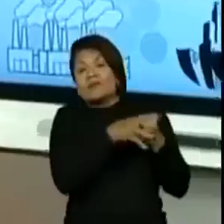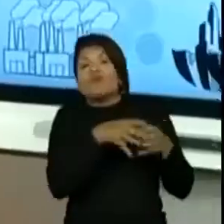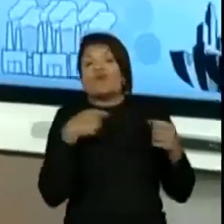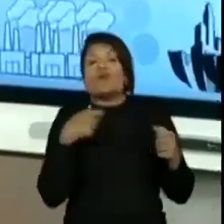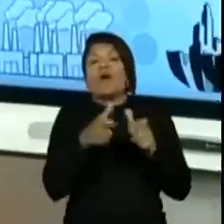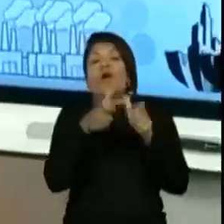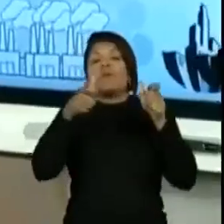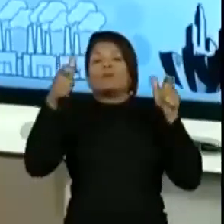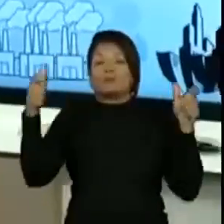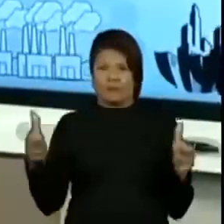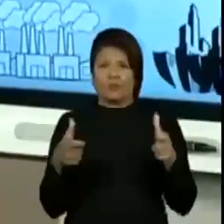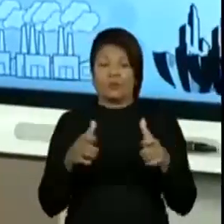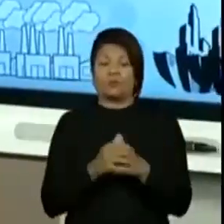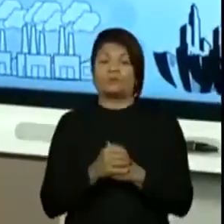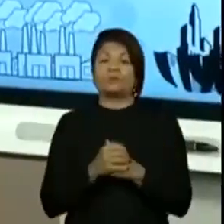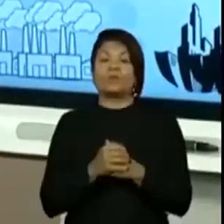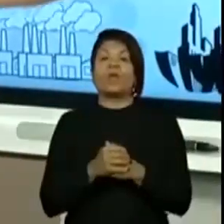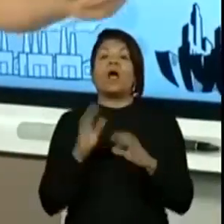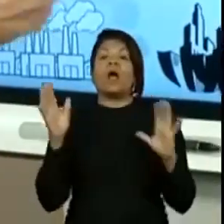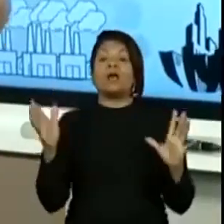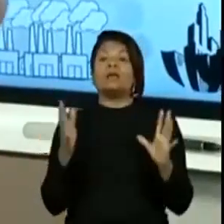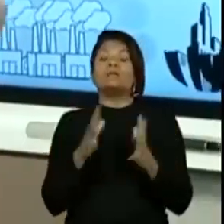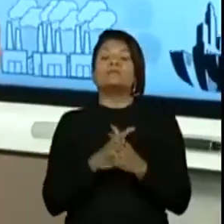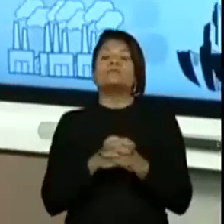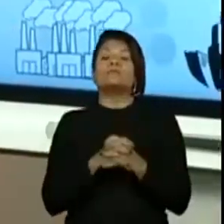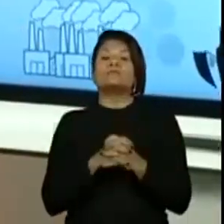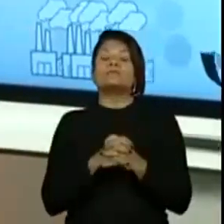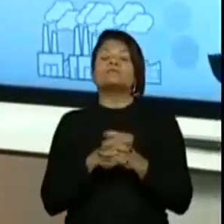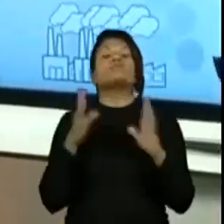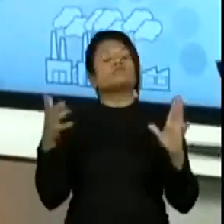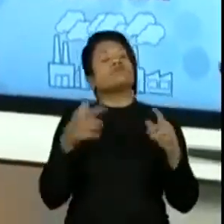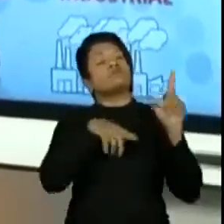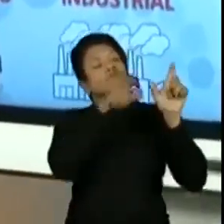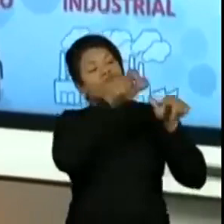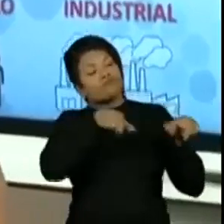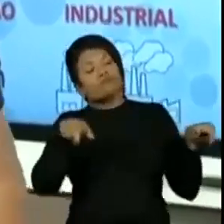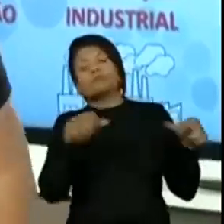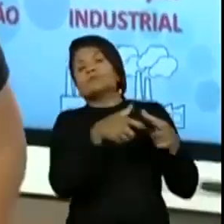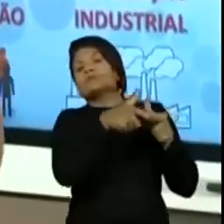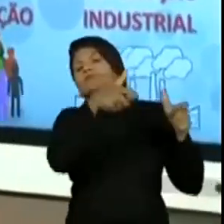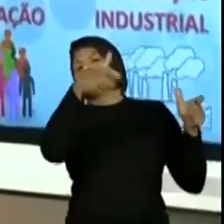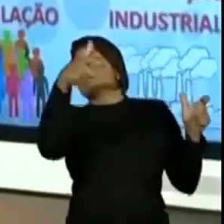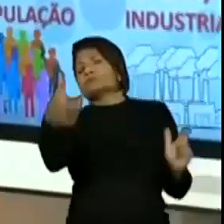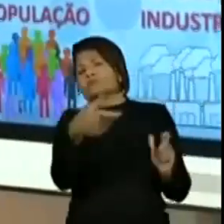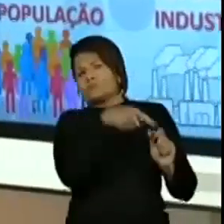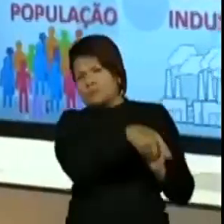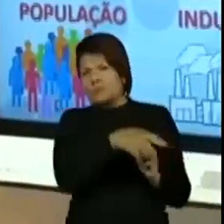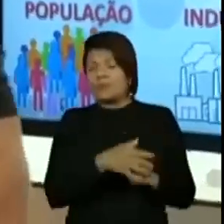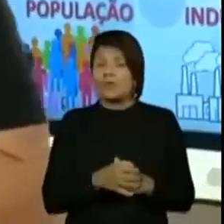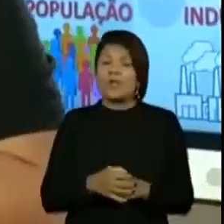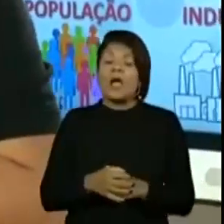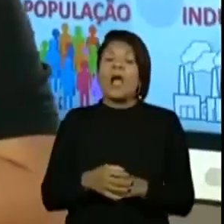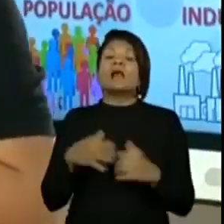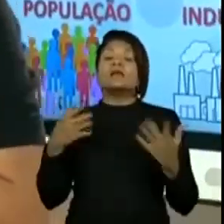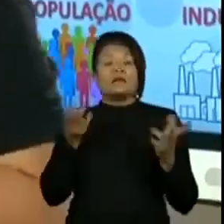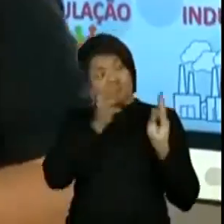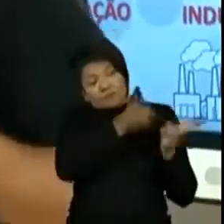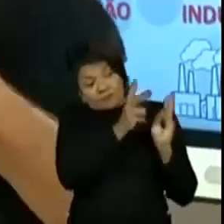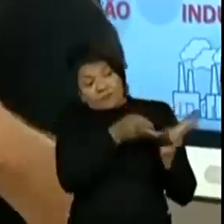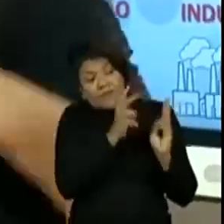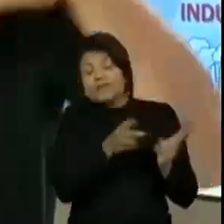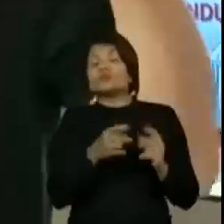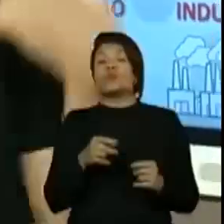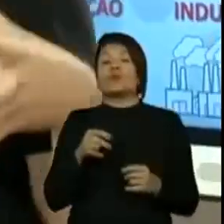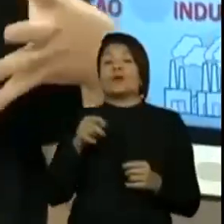aumentando. Houve um aumento da população. A população foi aumentando. E aí esse mesmo Pedro, ele percebeu que o